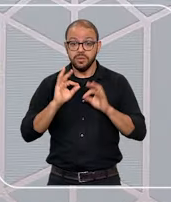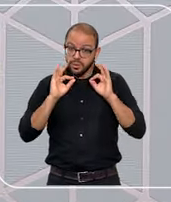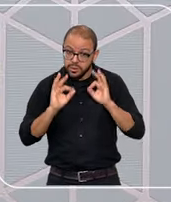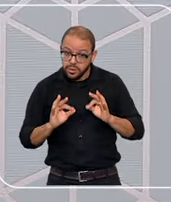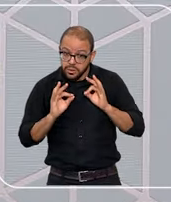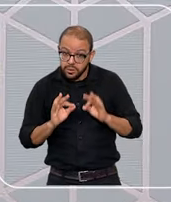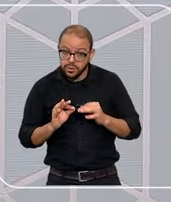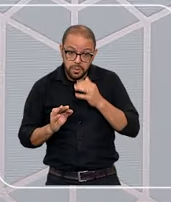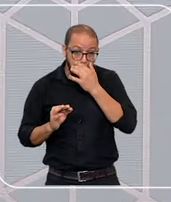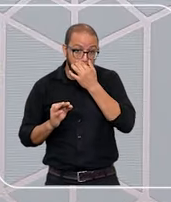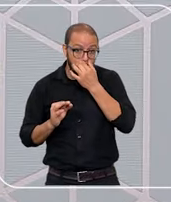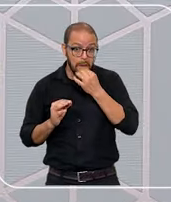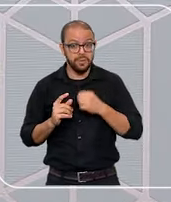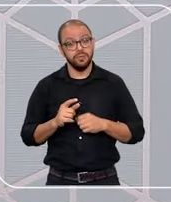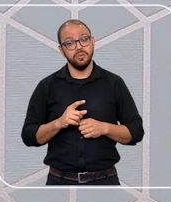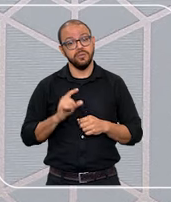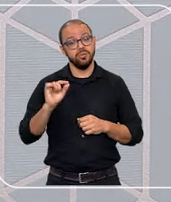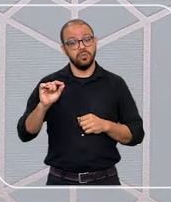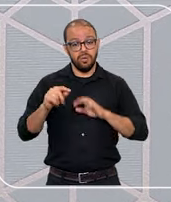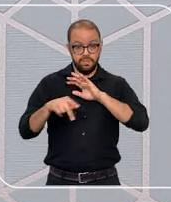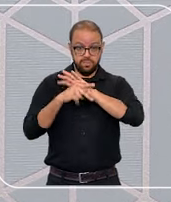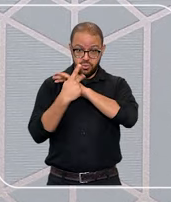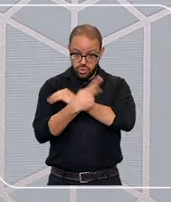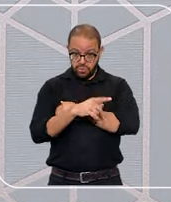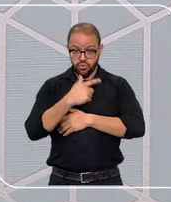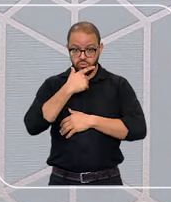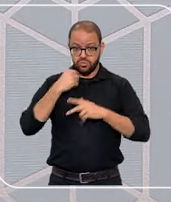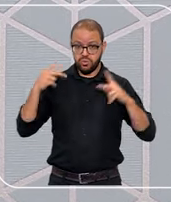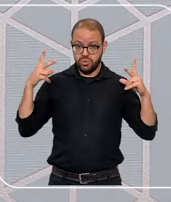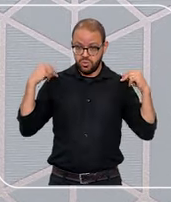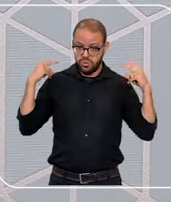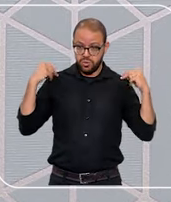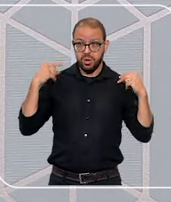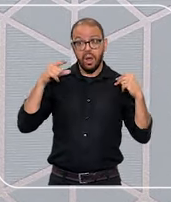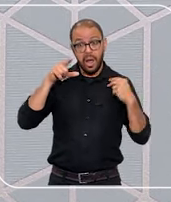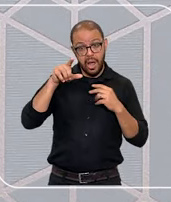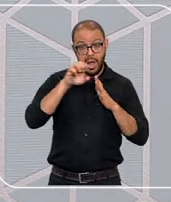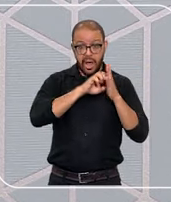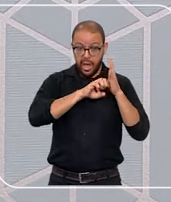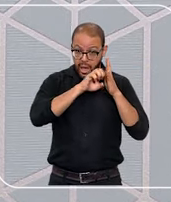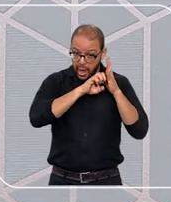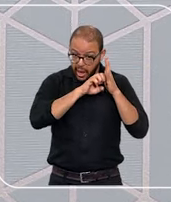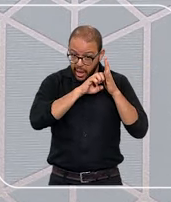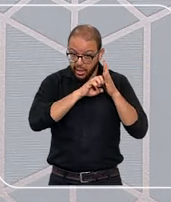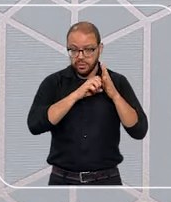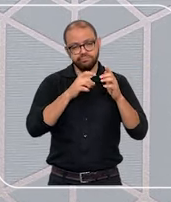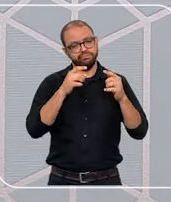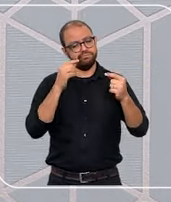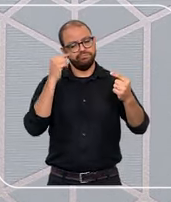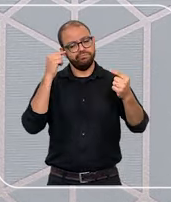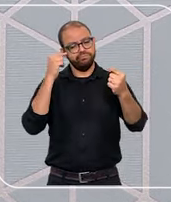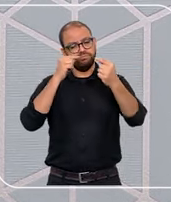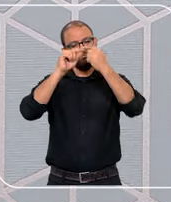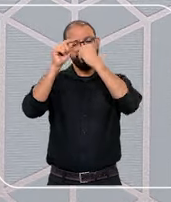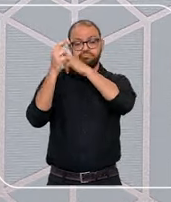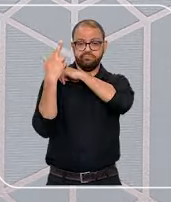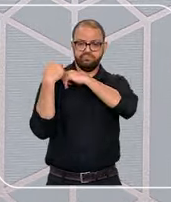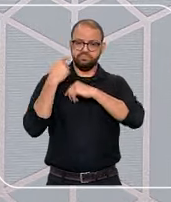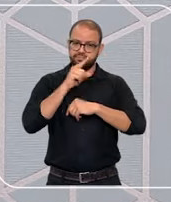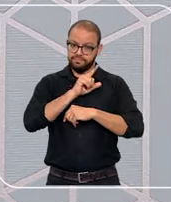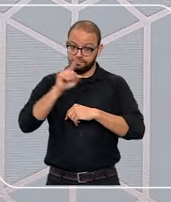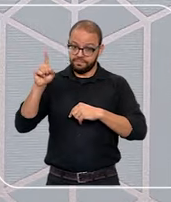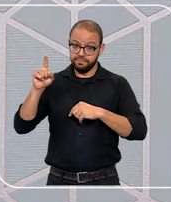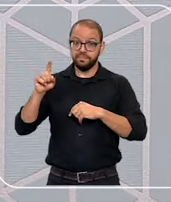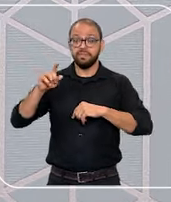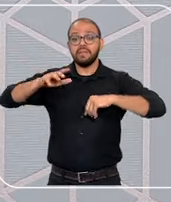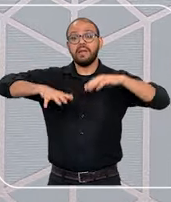pela situação fática que é um ato propriamente do motorista, de fato não se responsabilizaria a plataforma.